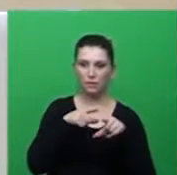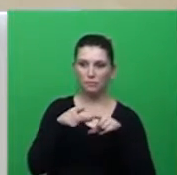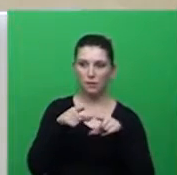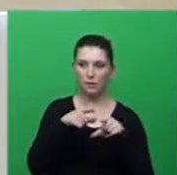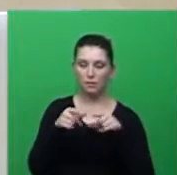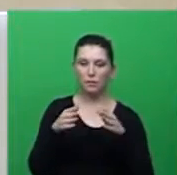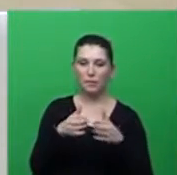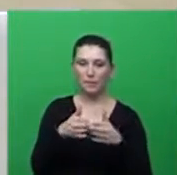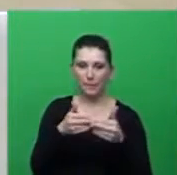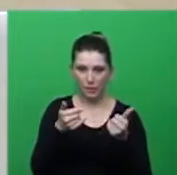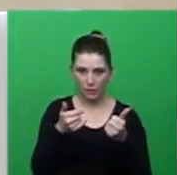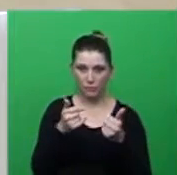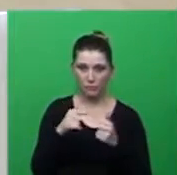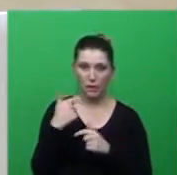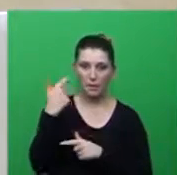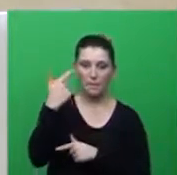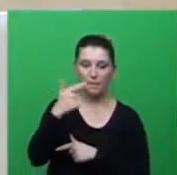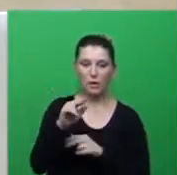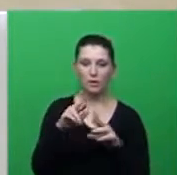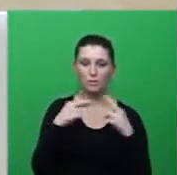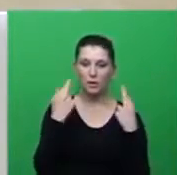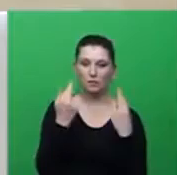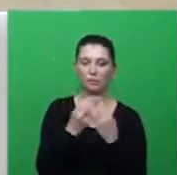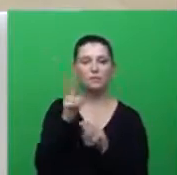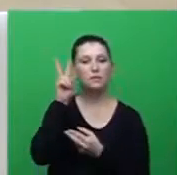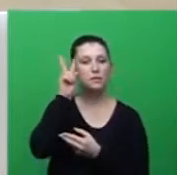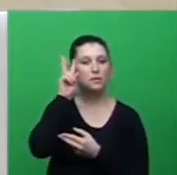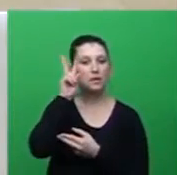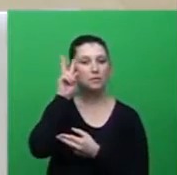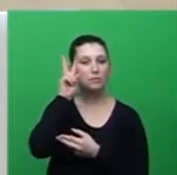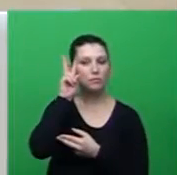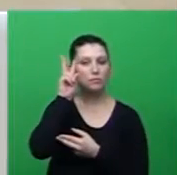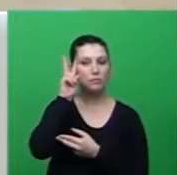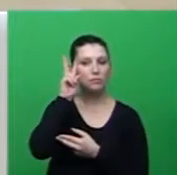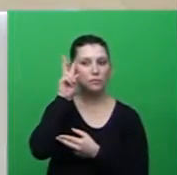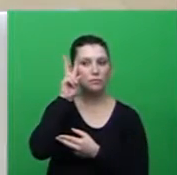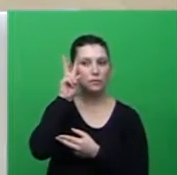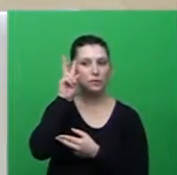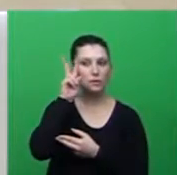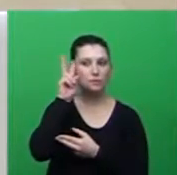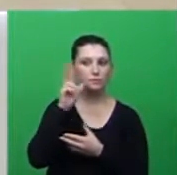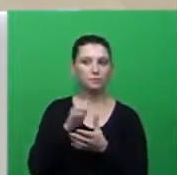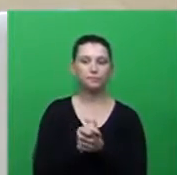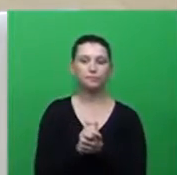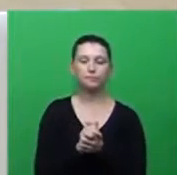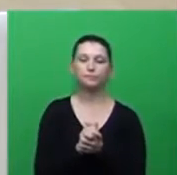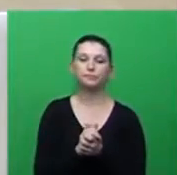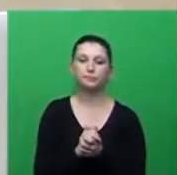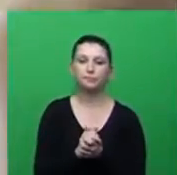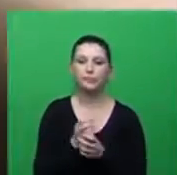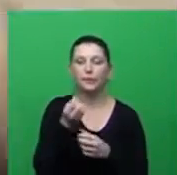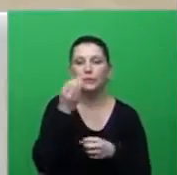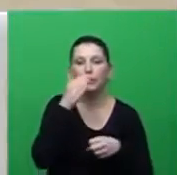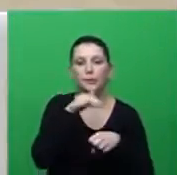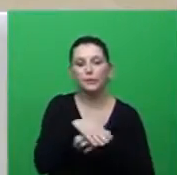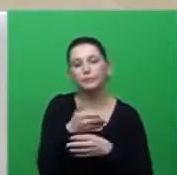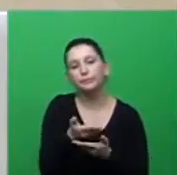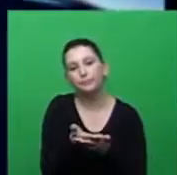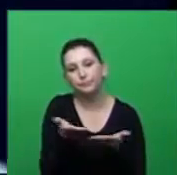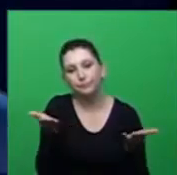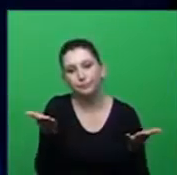sessão, convocando os senhores vereadores para a próxima, que ocorrerá dia 9 de maio, segundo em horário regimental. Boa noite a todos.